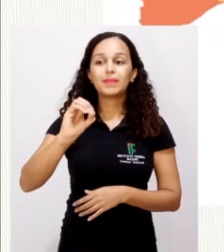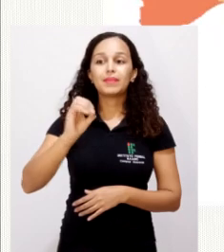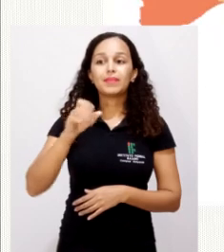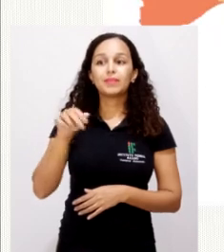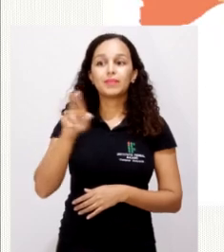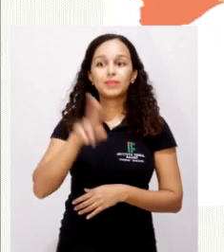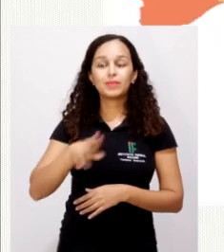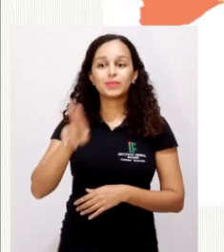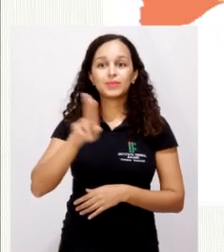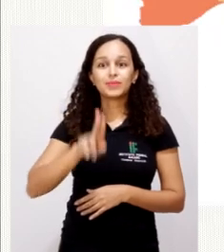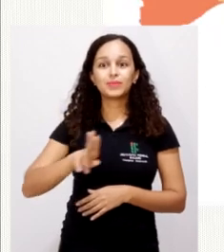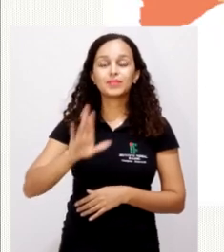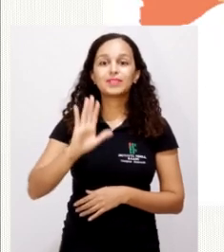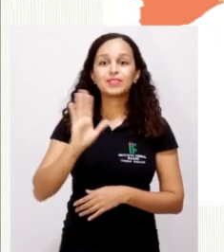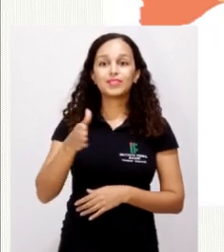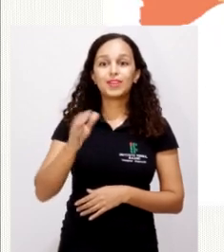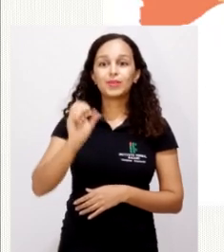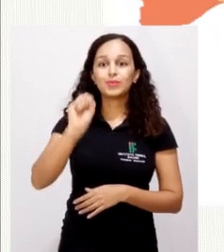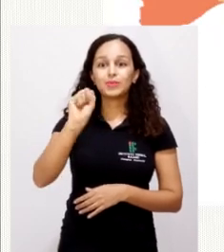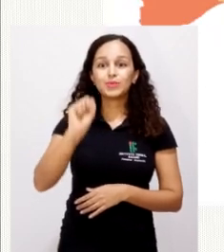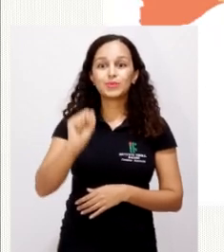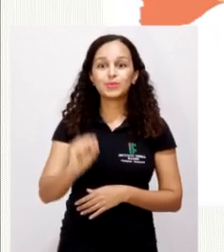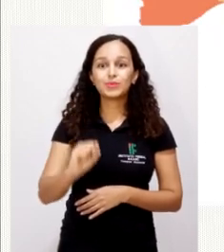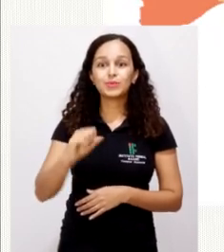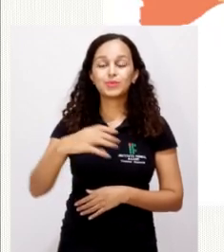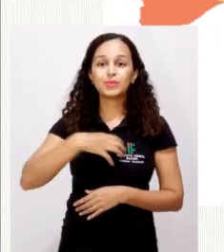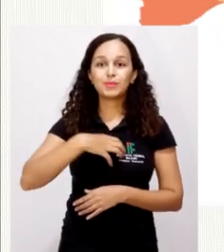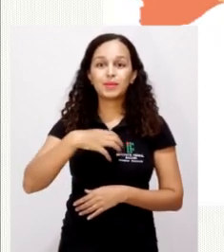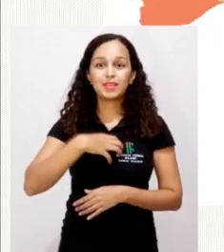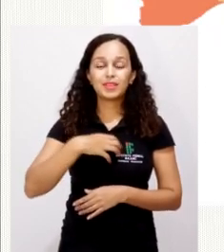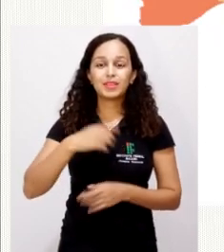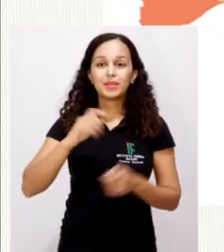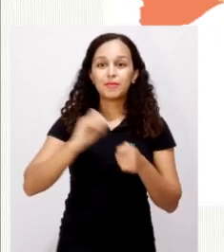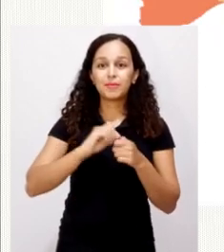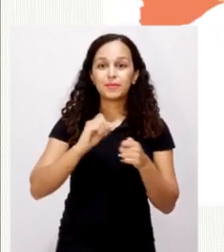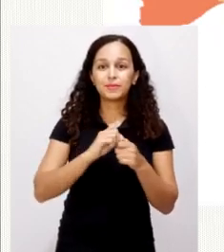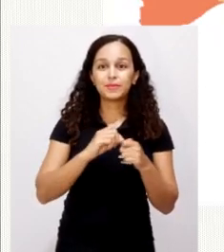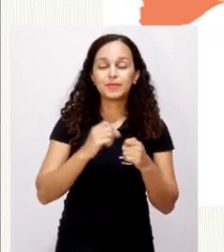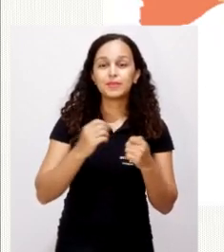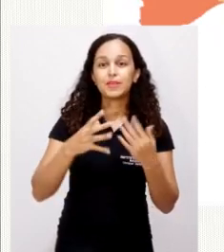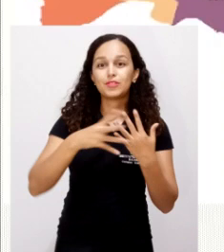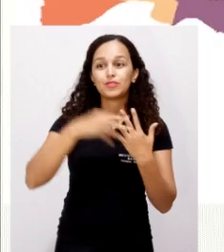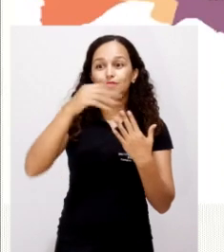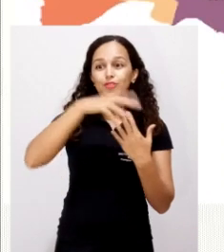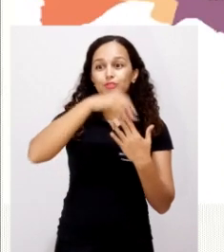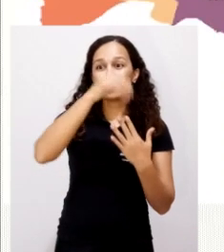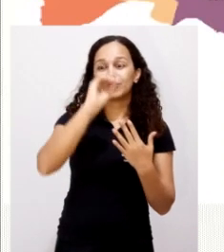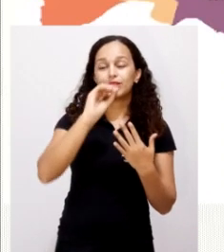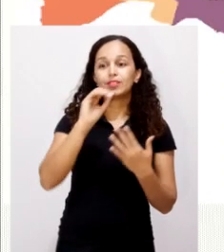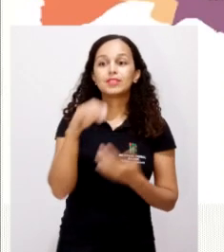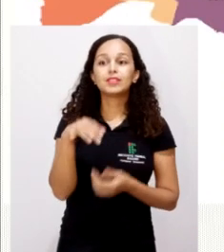se utiliza no sul da Bahia, nas preparações, as folhas e as flores.